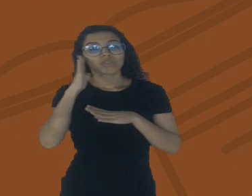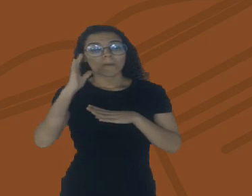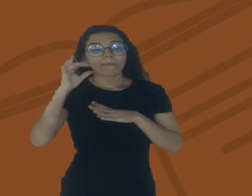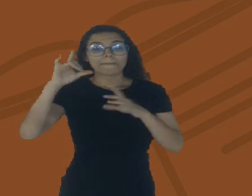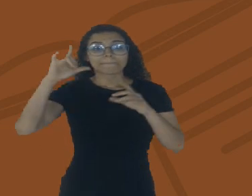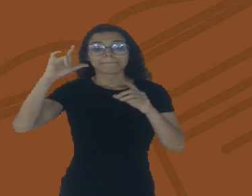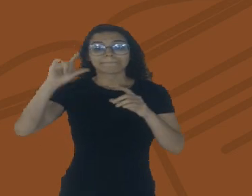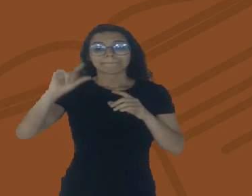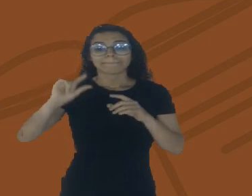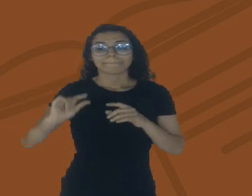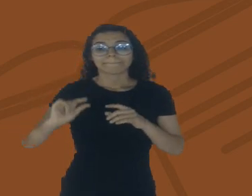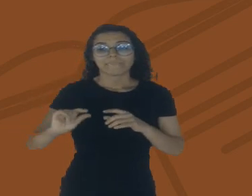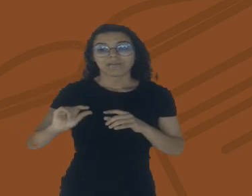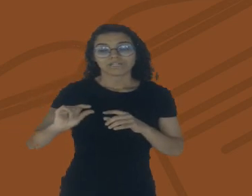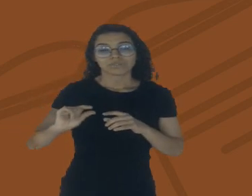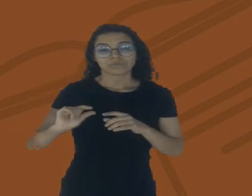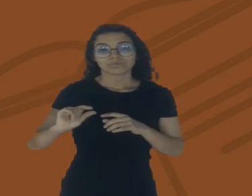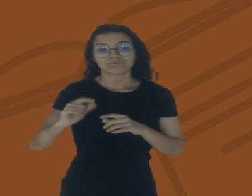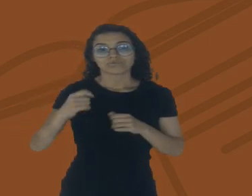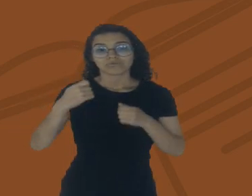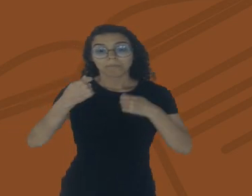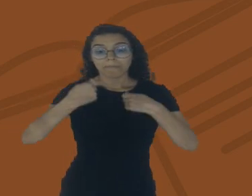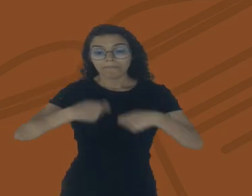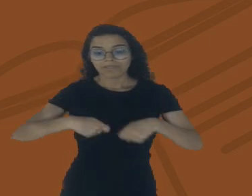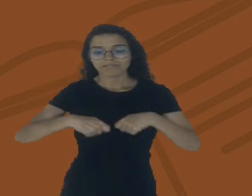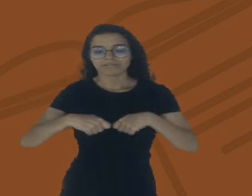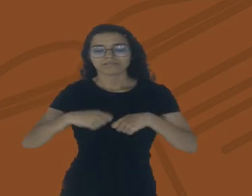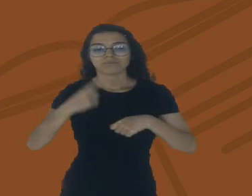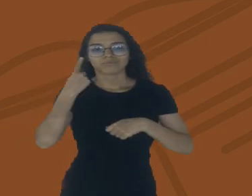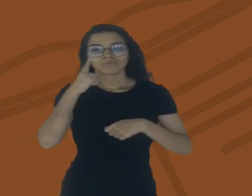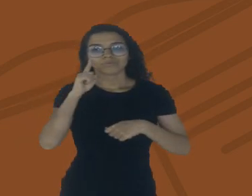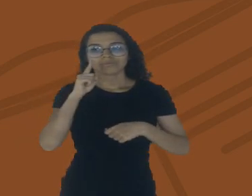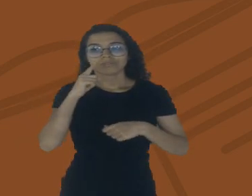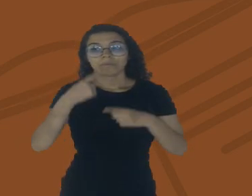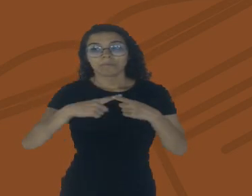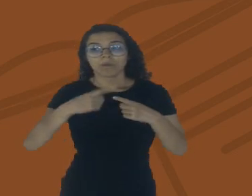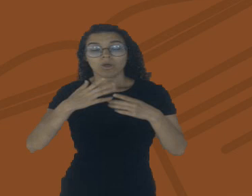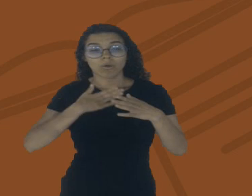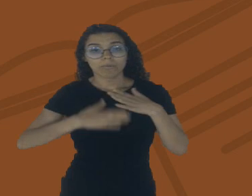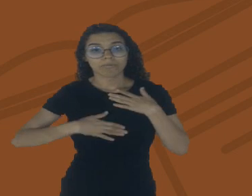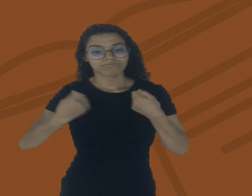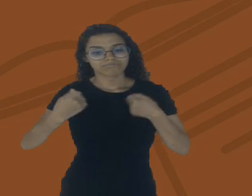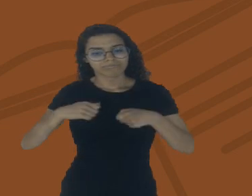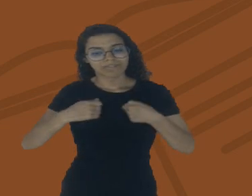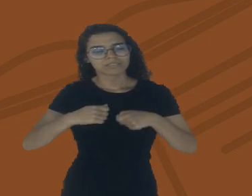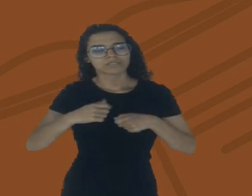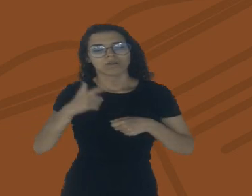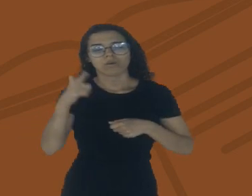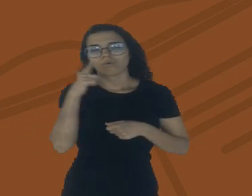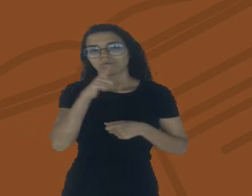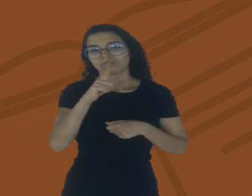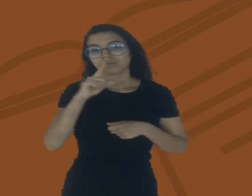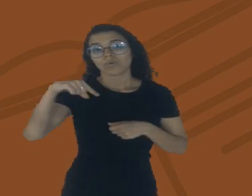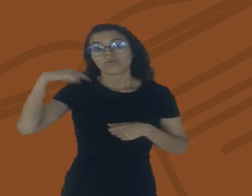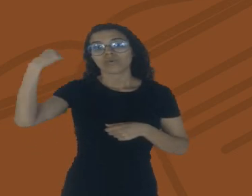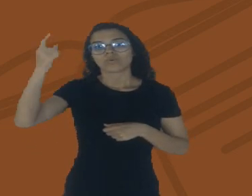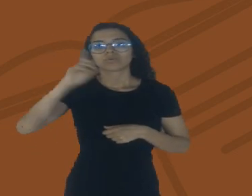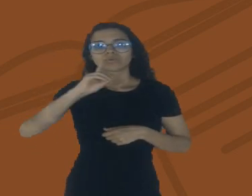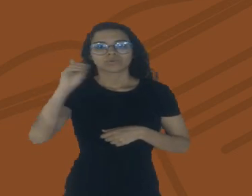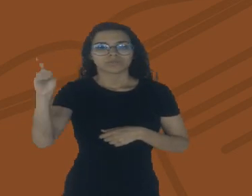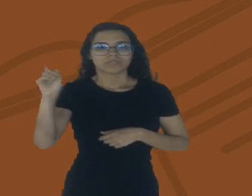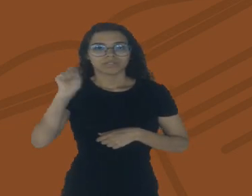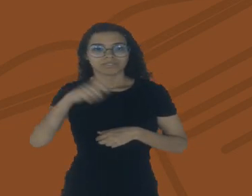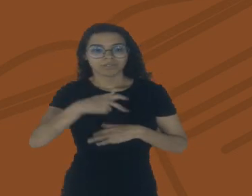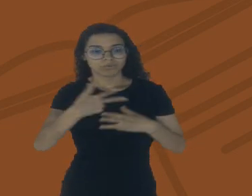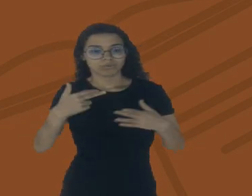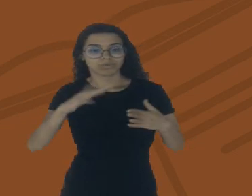tem que ser dormida durante um dia, né? Para que o nosso corpo aguente novamente as sobrecargas do dia seguinte.